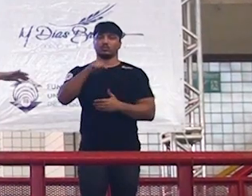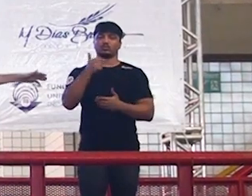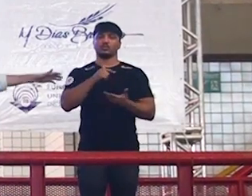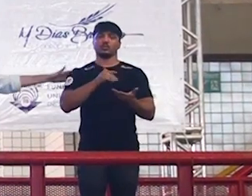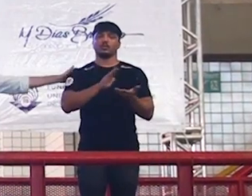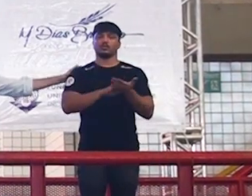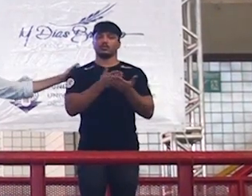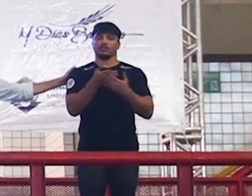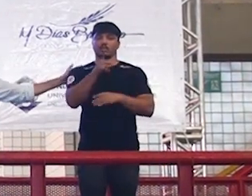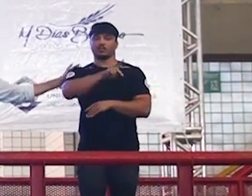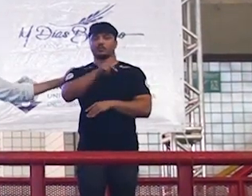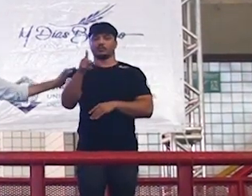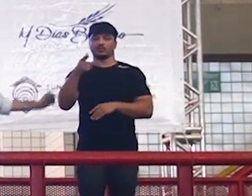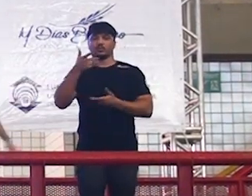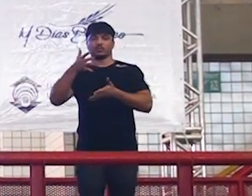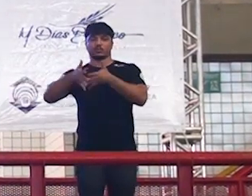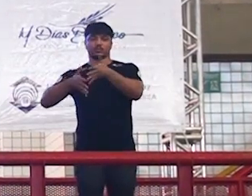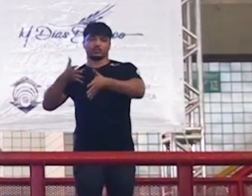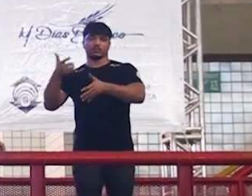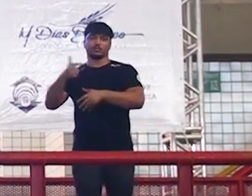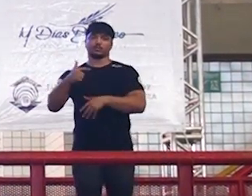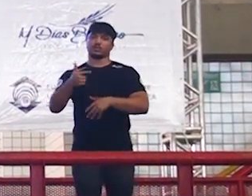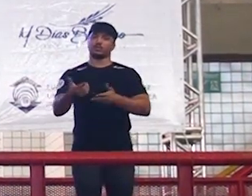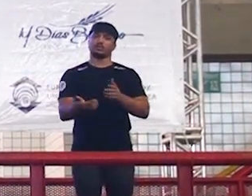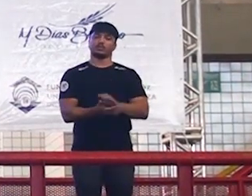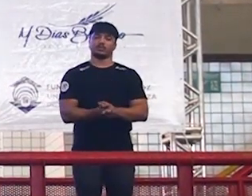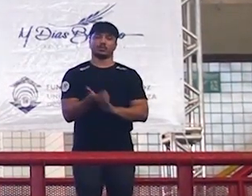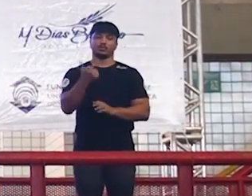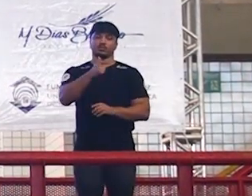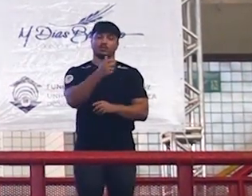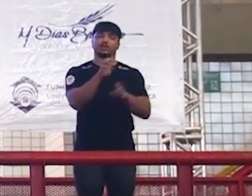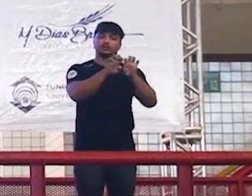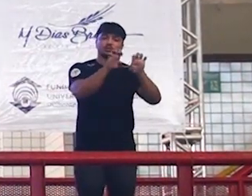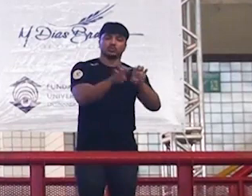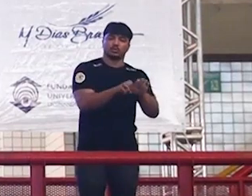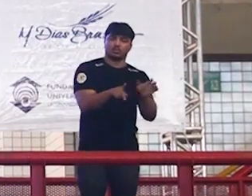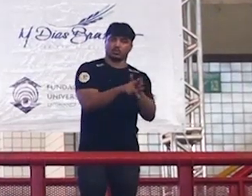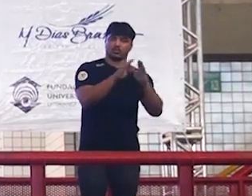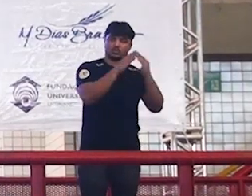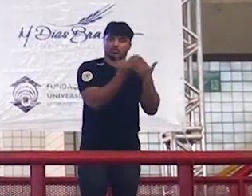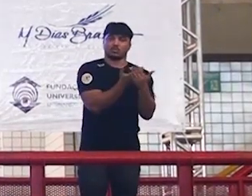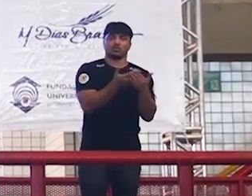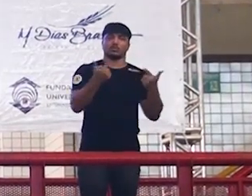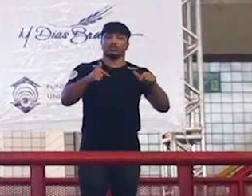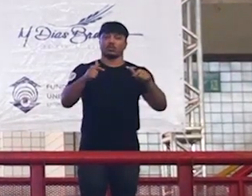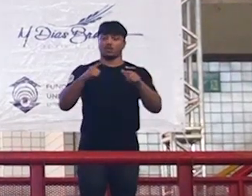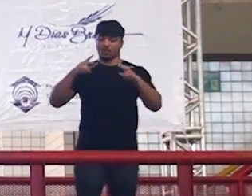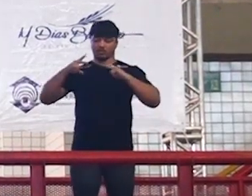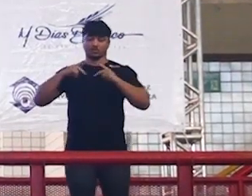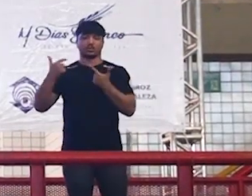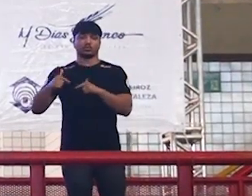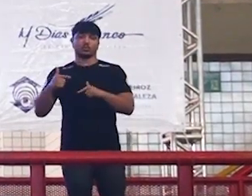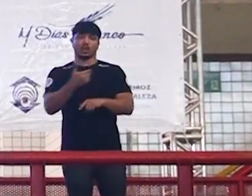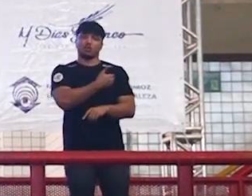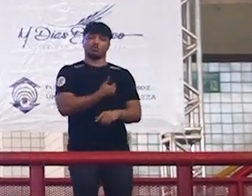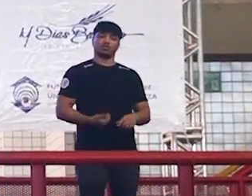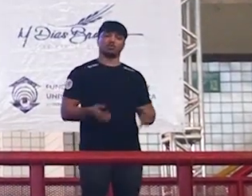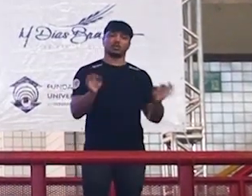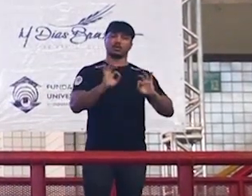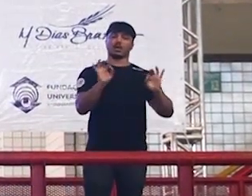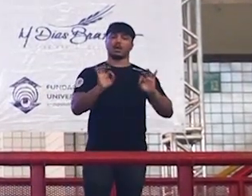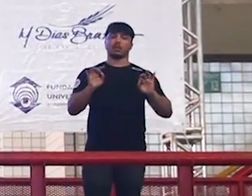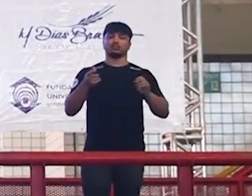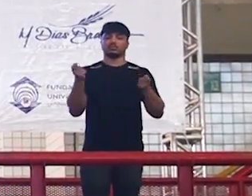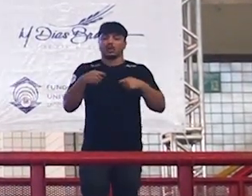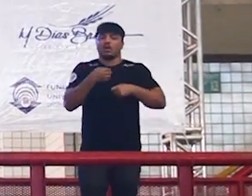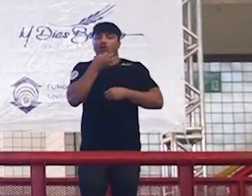temos professores de Libras, chapa. Não temos estrutura nas escolas, nem na particular, nem na pública. Você poderia dar